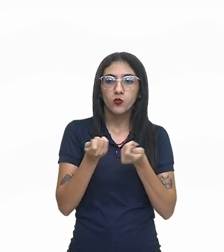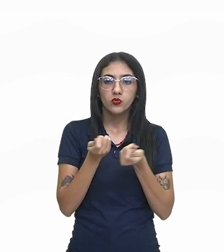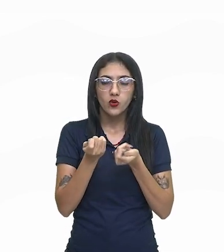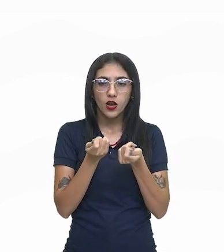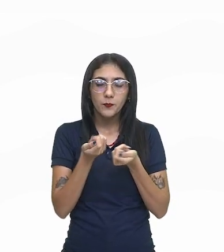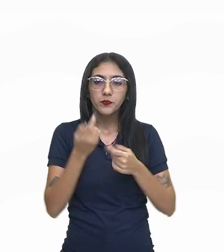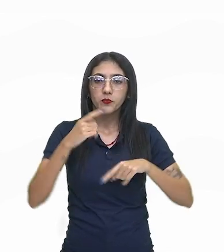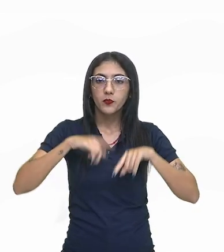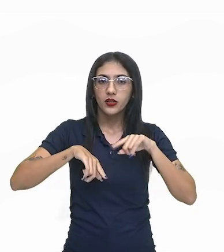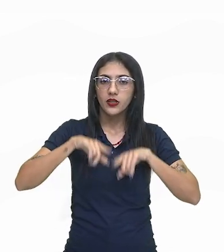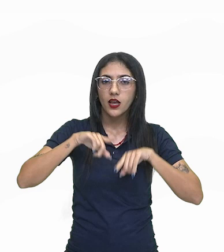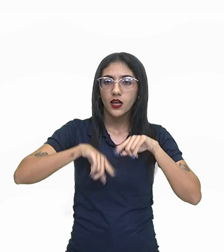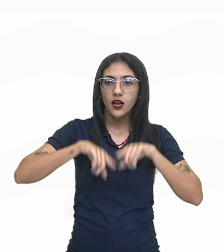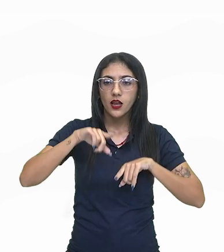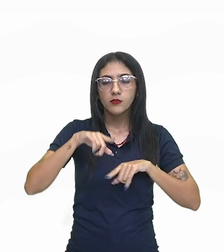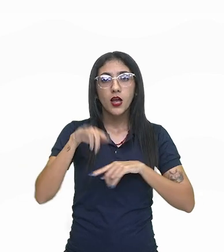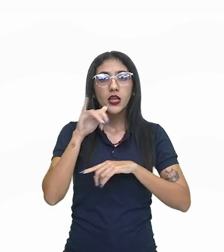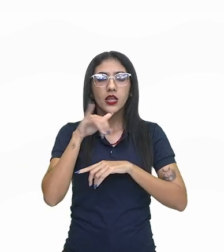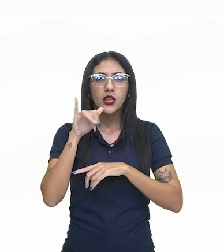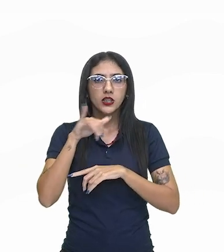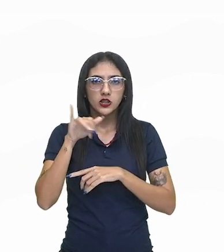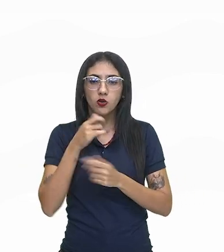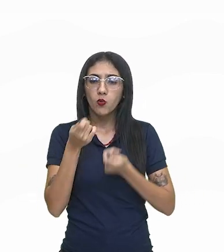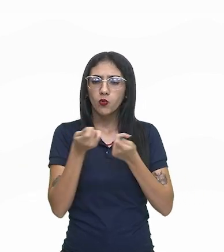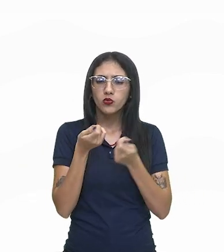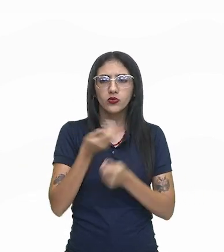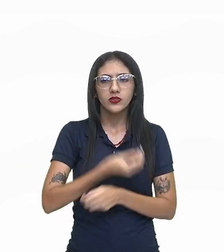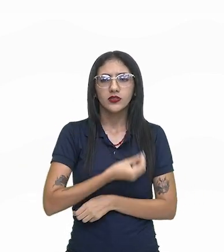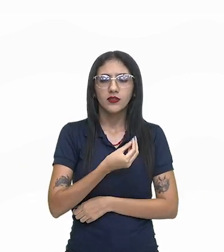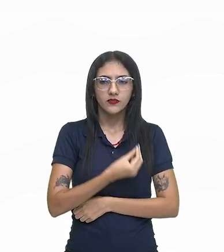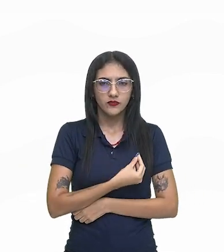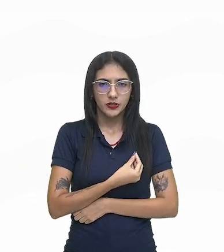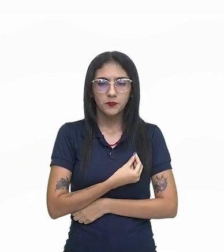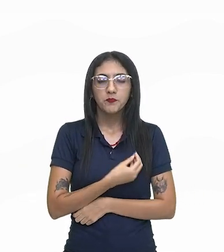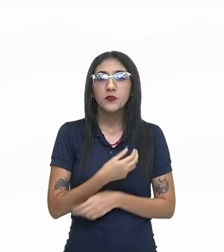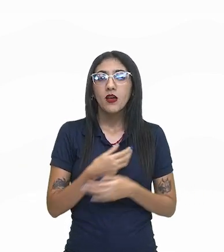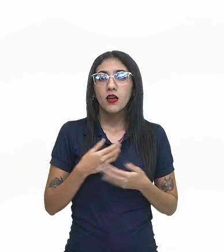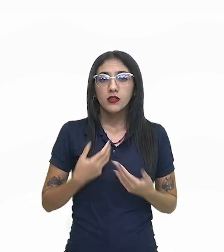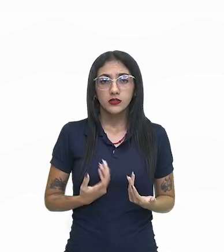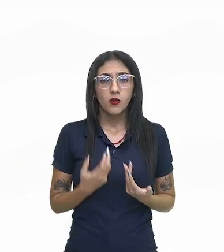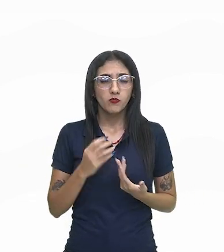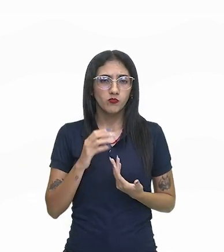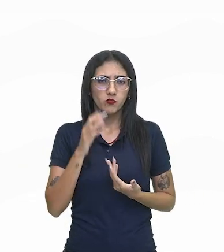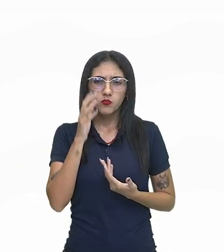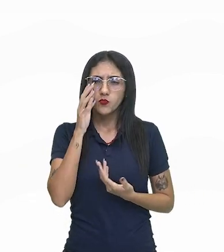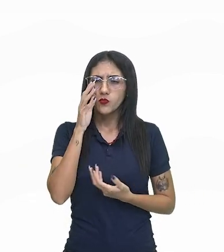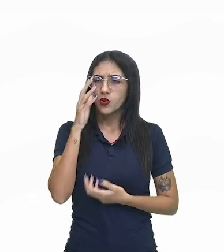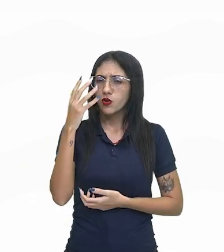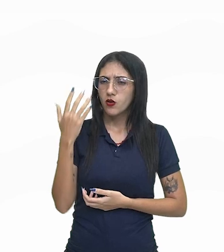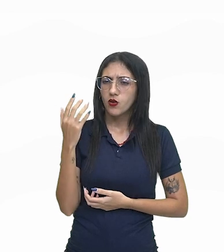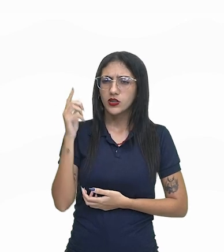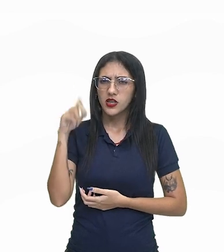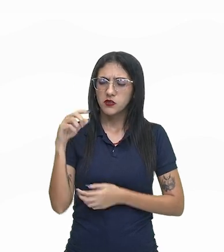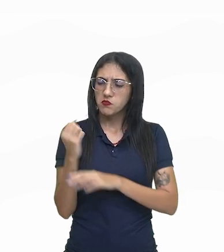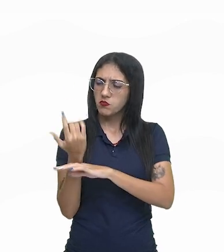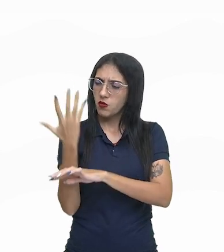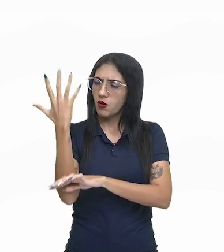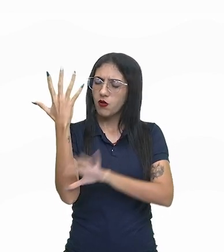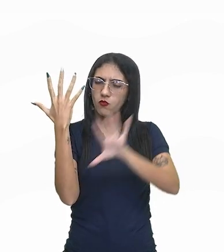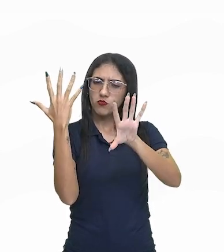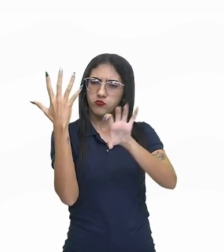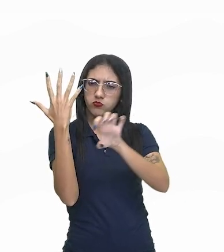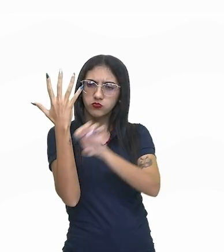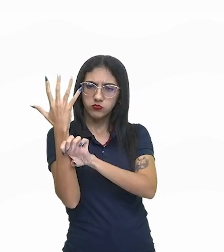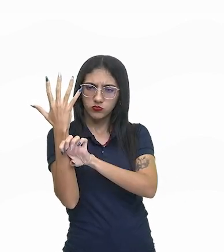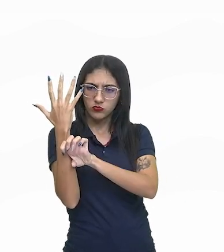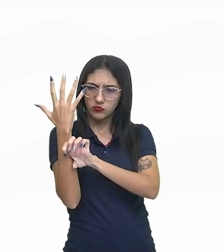e energia nos ecossistemas. Então, quando há esse processo de captura do CO2 e liberação